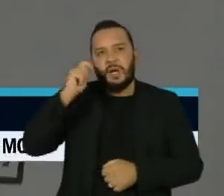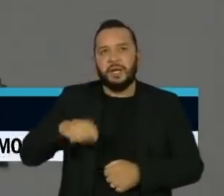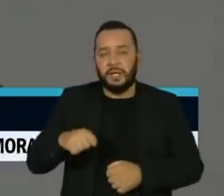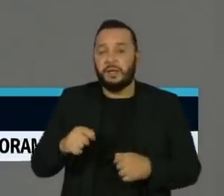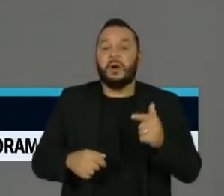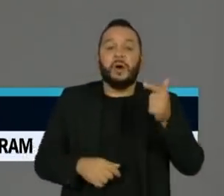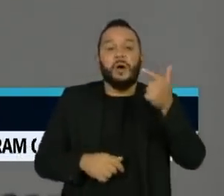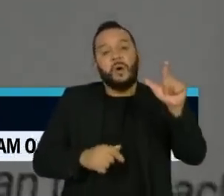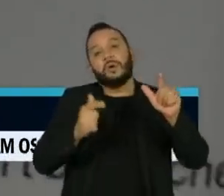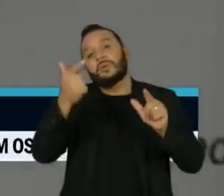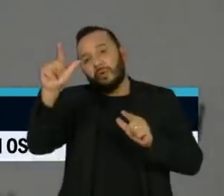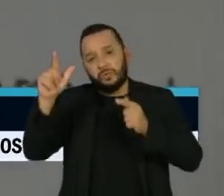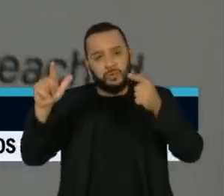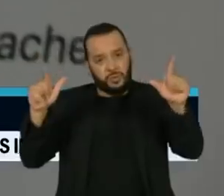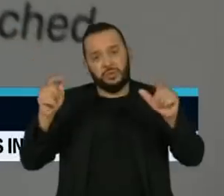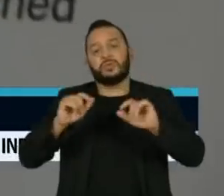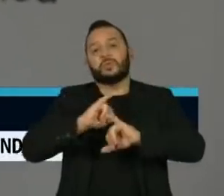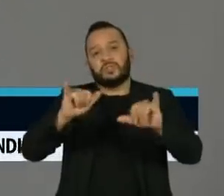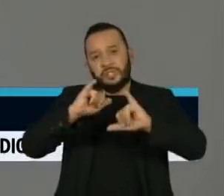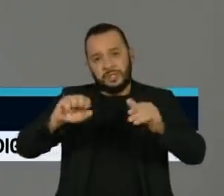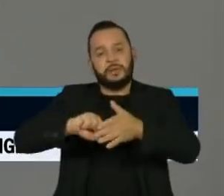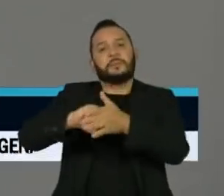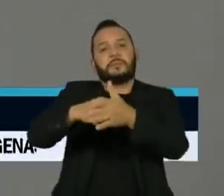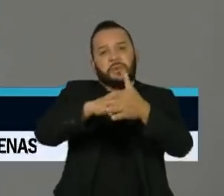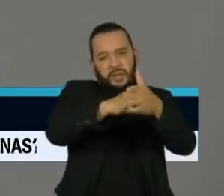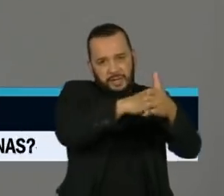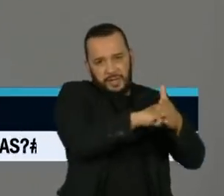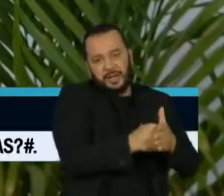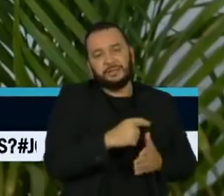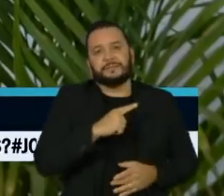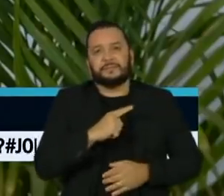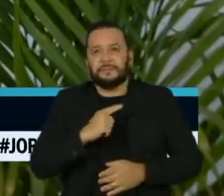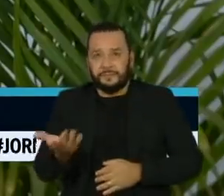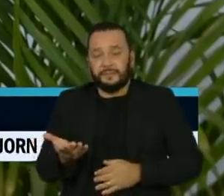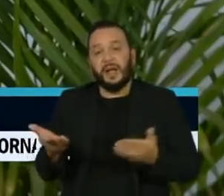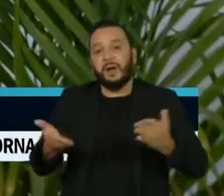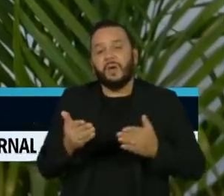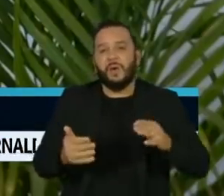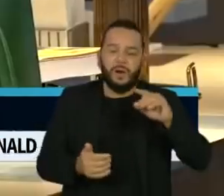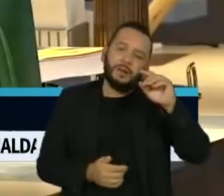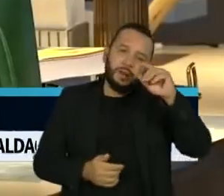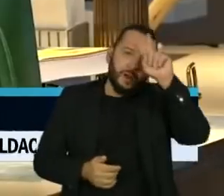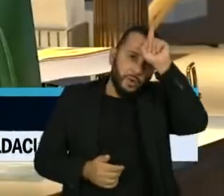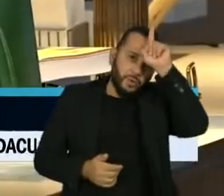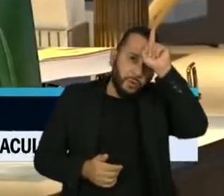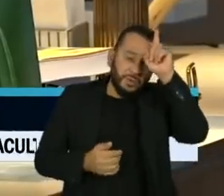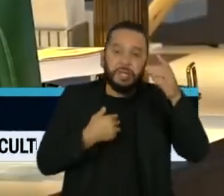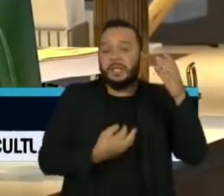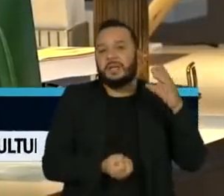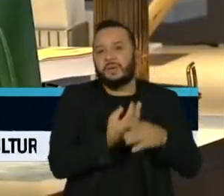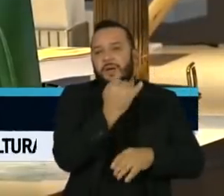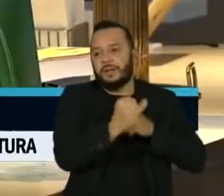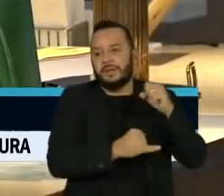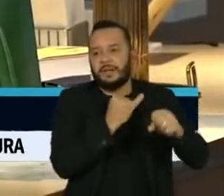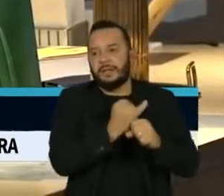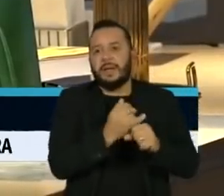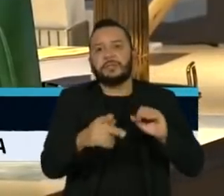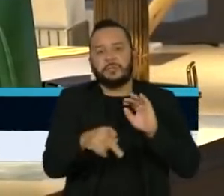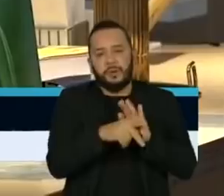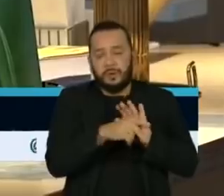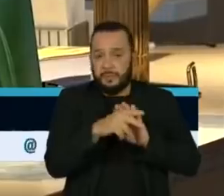plataformas e agências de Notícias também deixaram o país ao mesmo tempo a Rússia desenvolve uma espécie de internet paralela